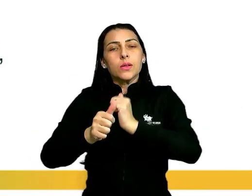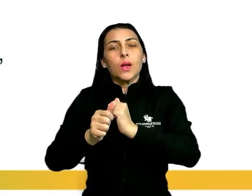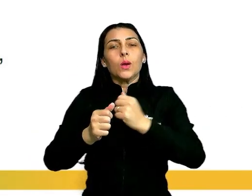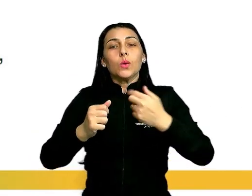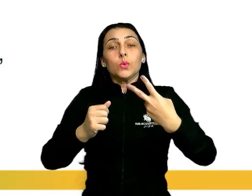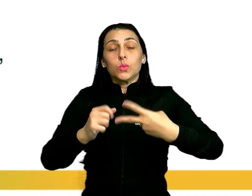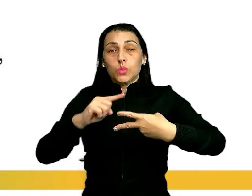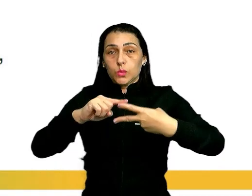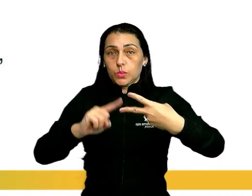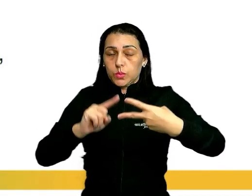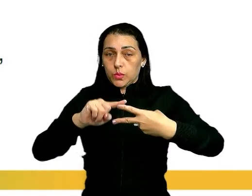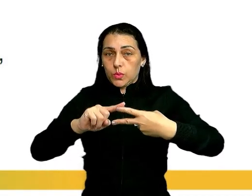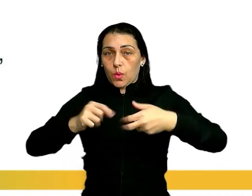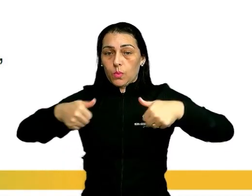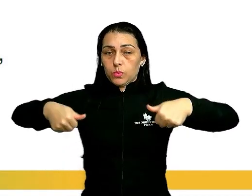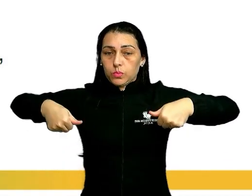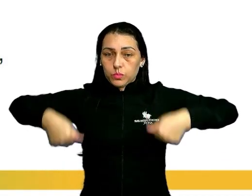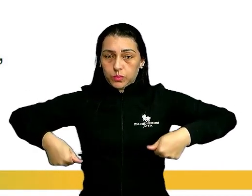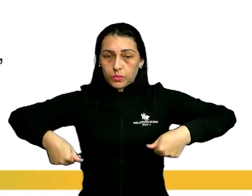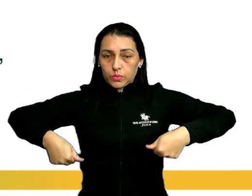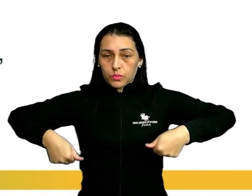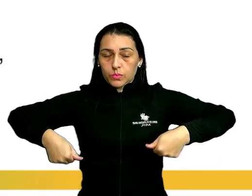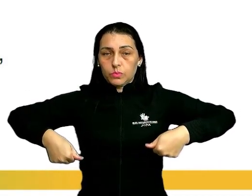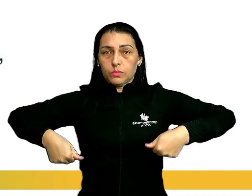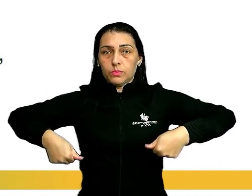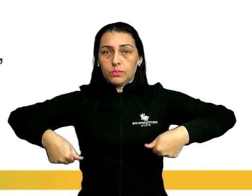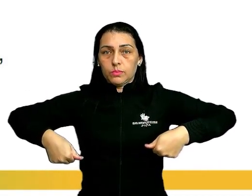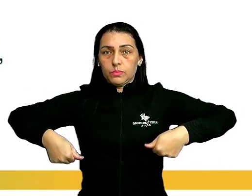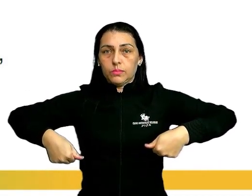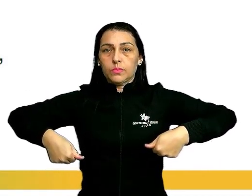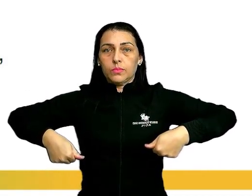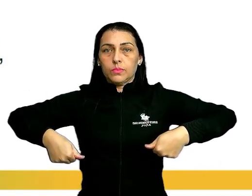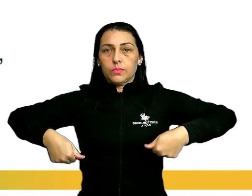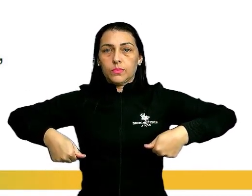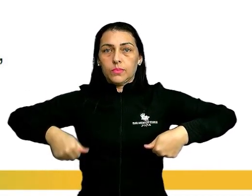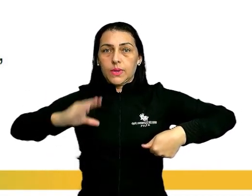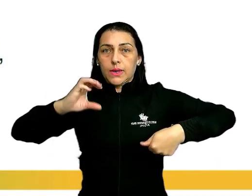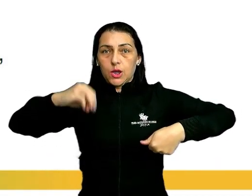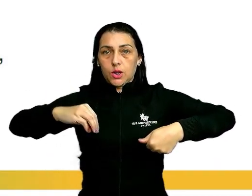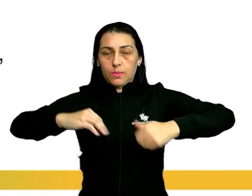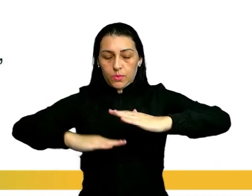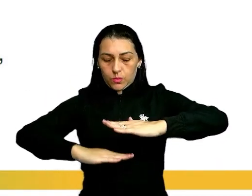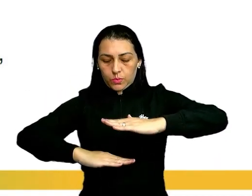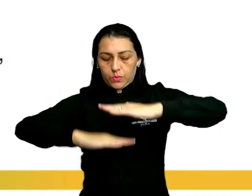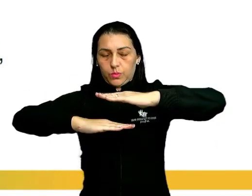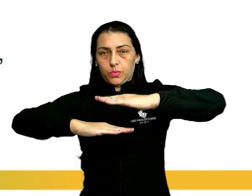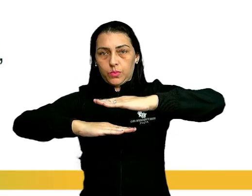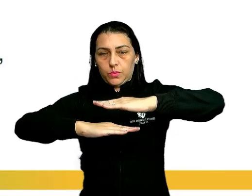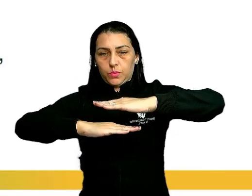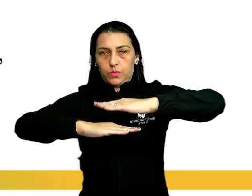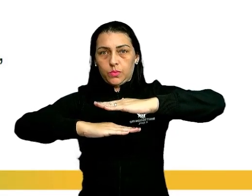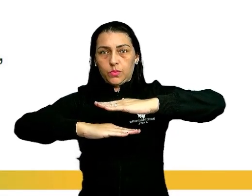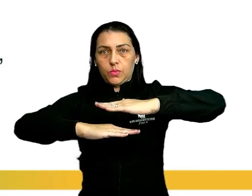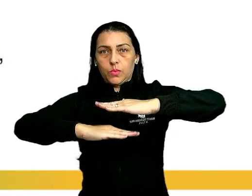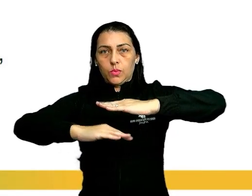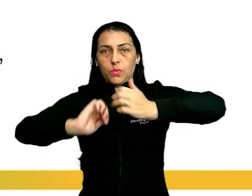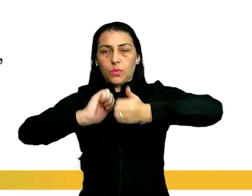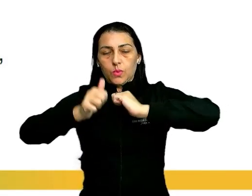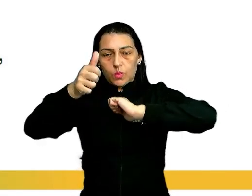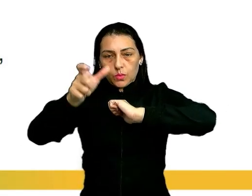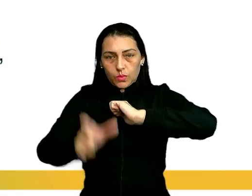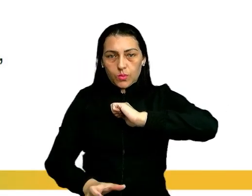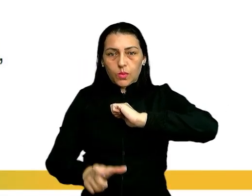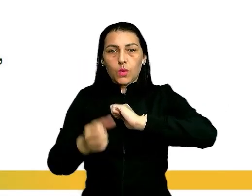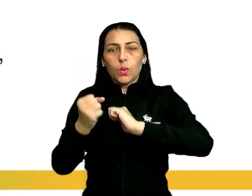extremidades da fita são fixadas de forma que ela fique algum centímetro do solo quando um atleta de massa